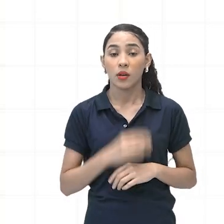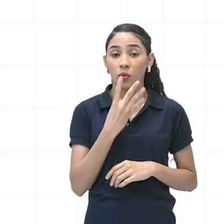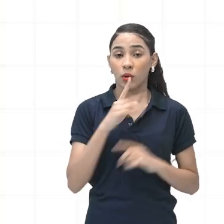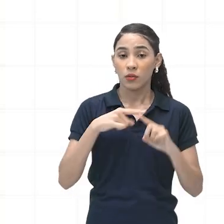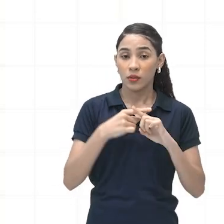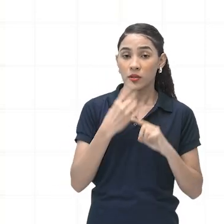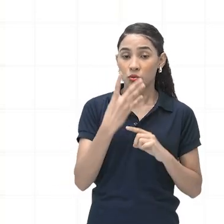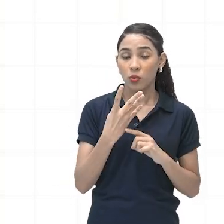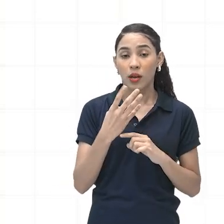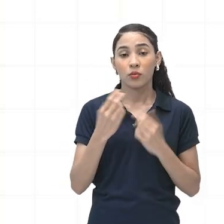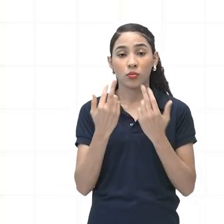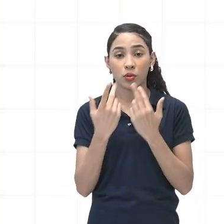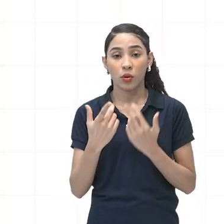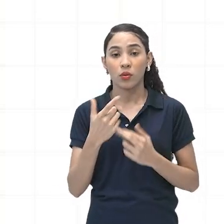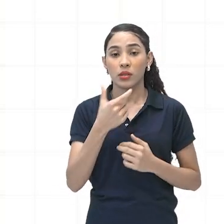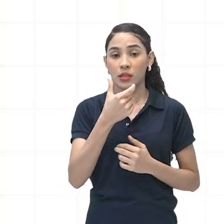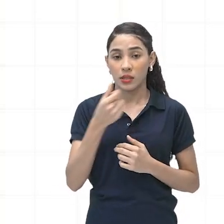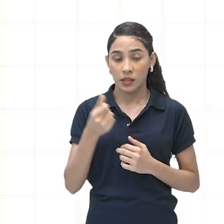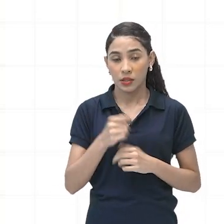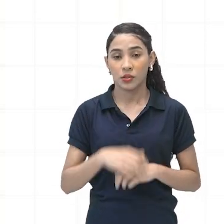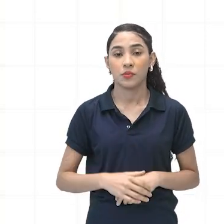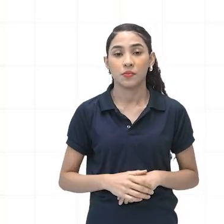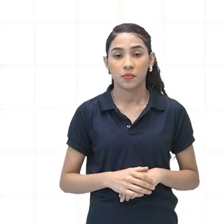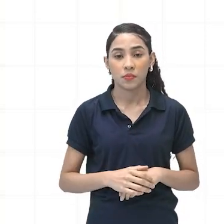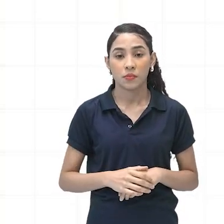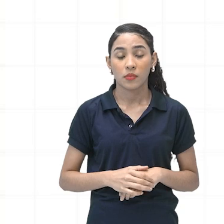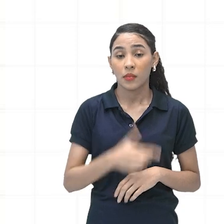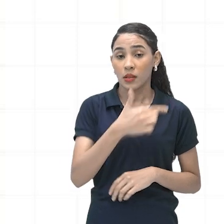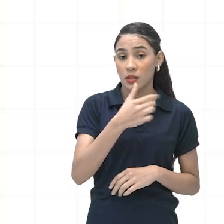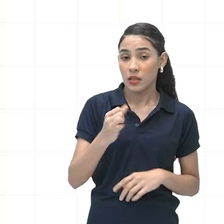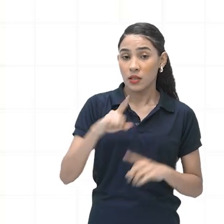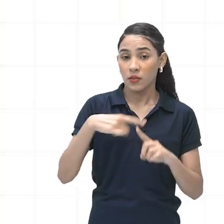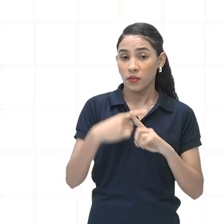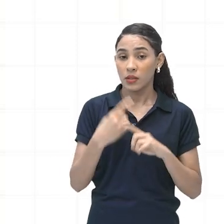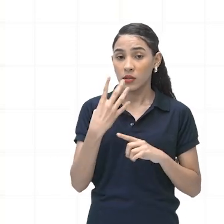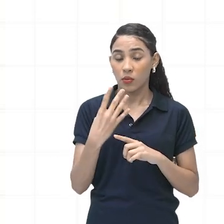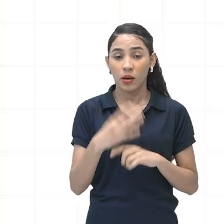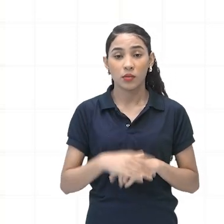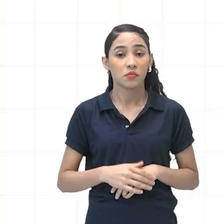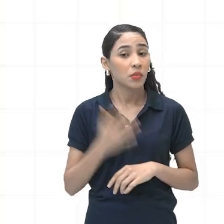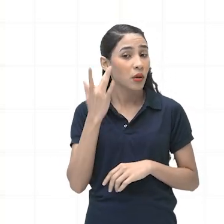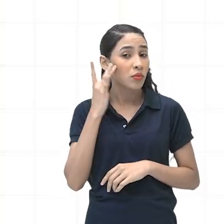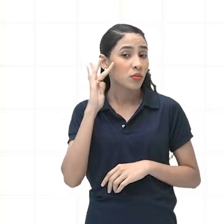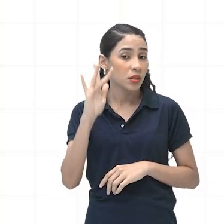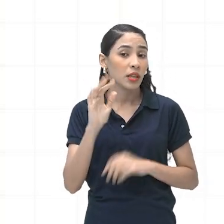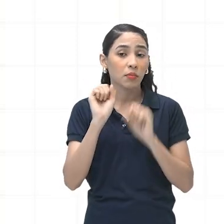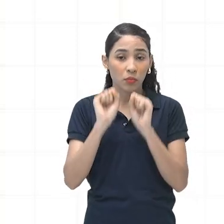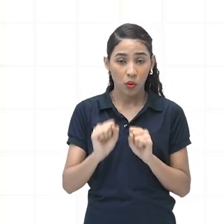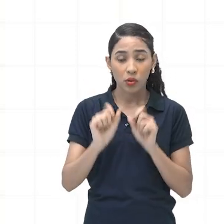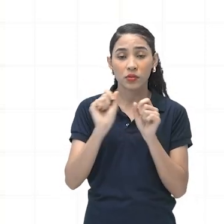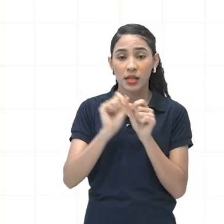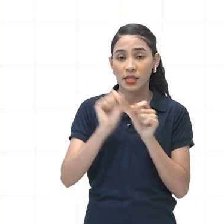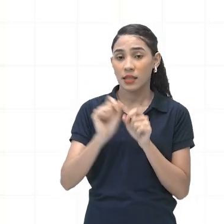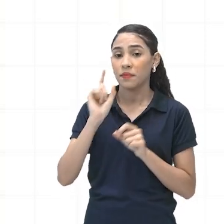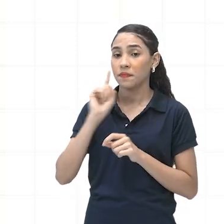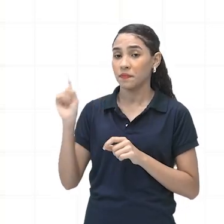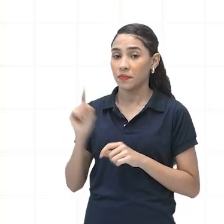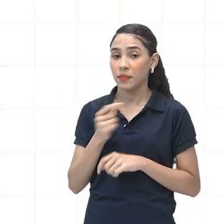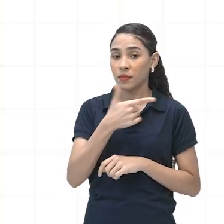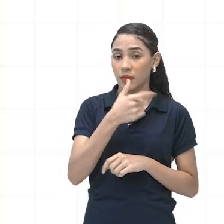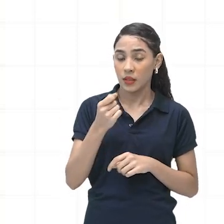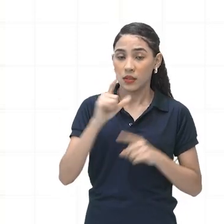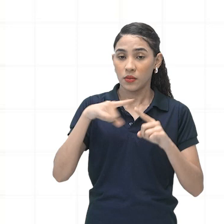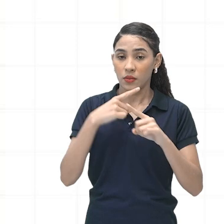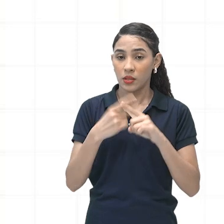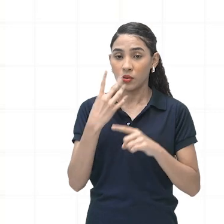vezes 4 é quanto, professor? 16. E 16 vezes 4? Eu não sei, mas eu consigo fazer a conta. 16